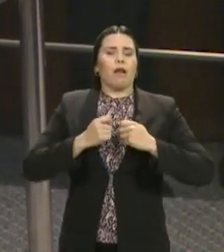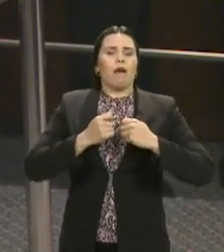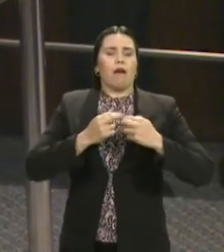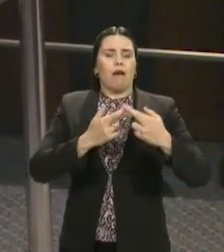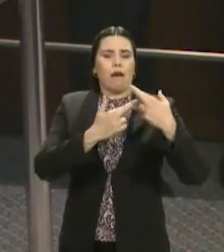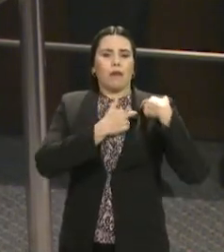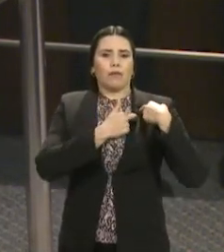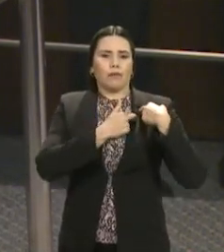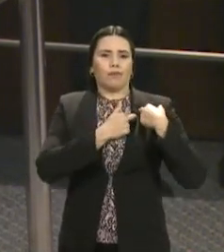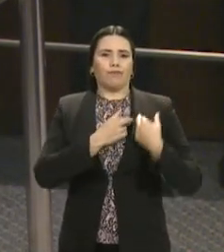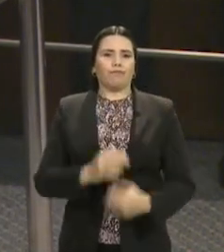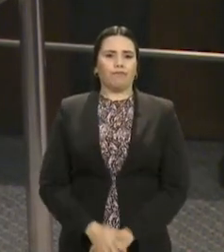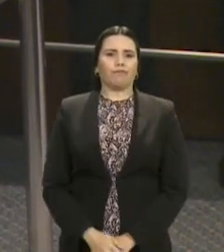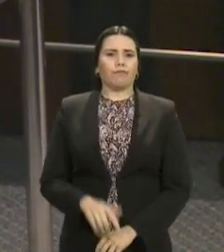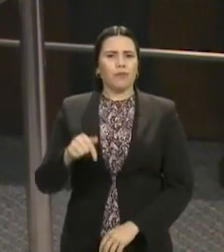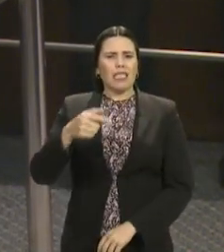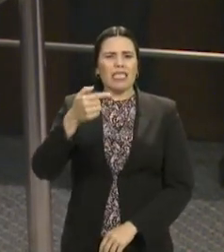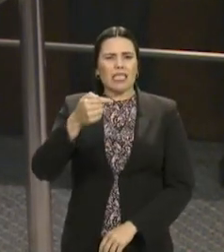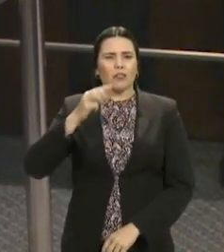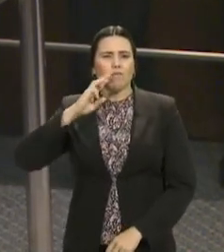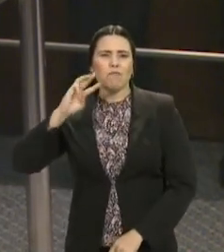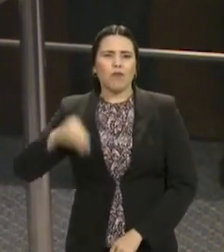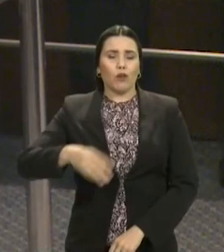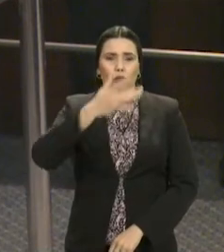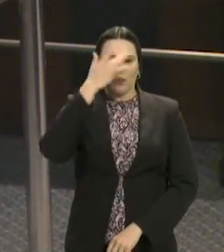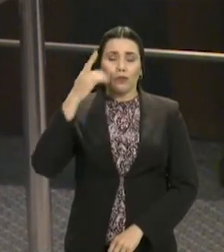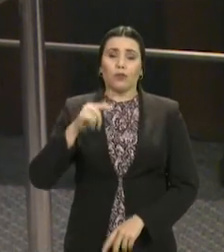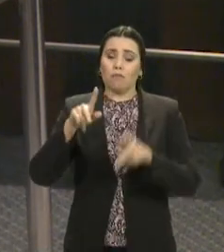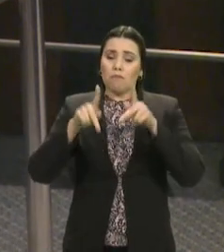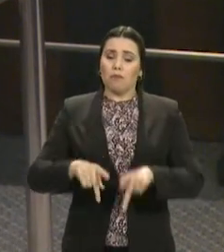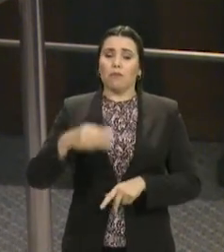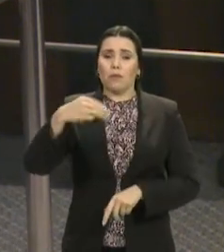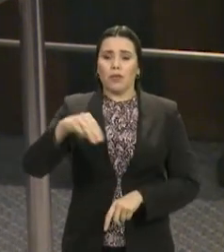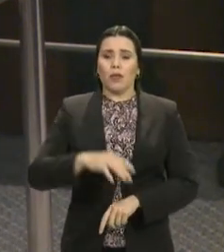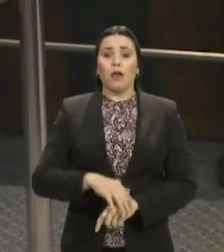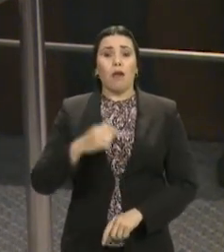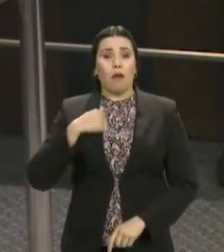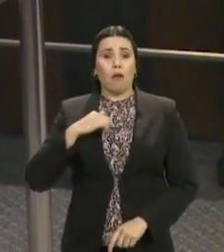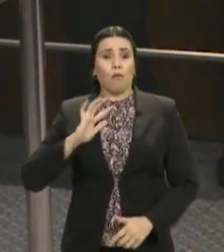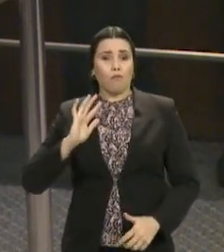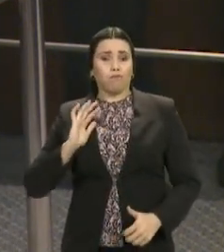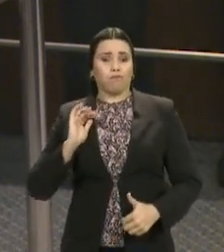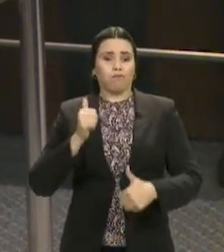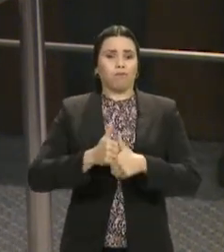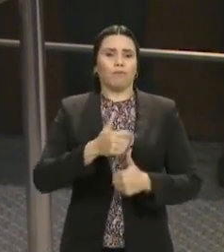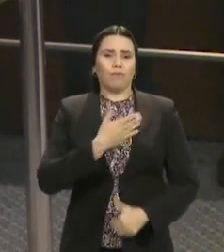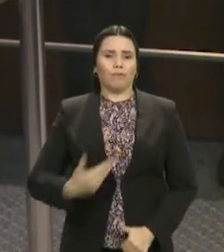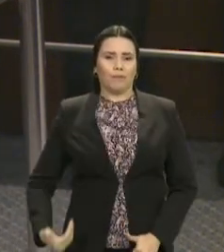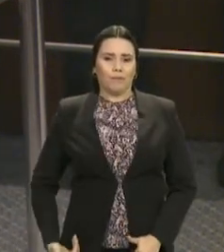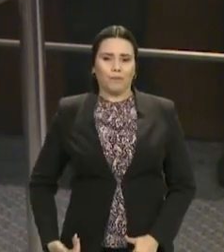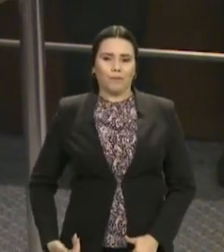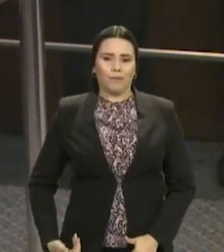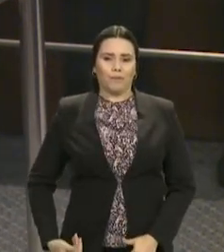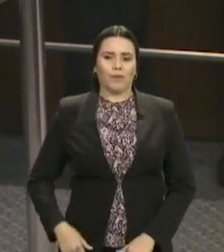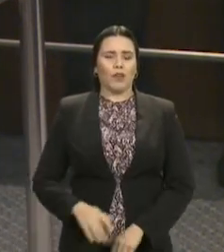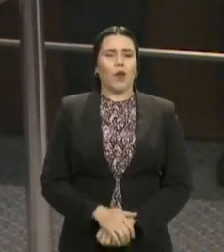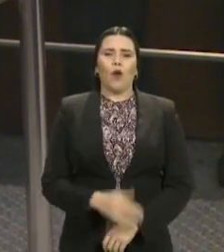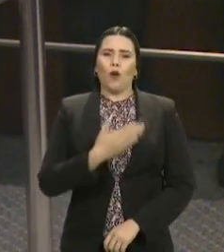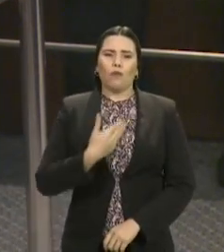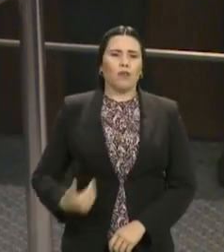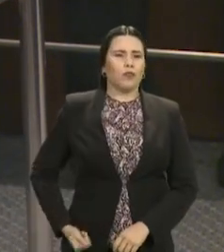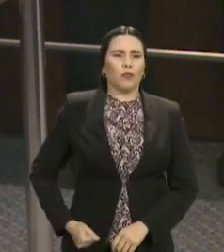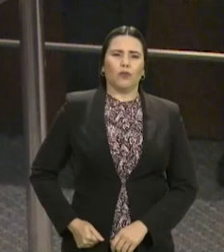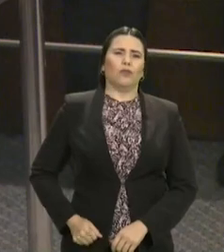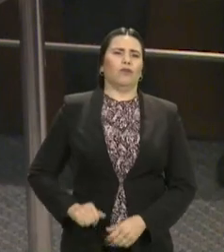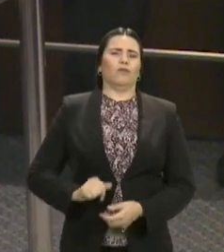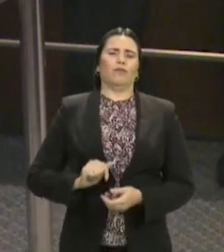maranhenses, uma responsabilidade enorme. Serei eu, governador do Sertão, mas também serei governador da Baixada, do Mearim,